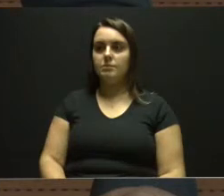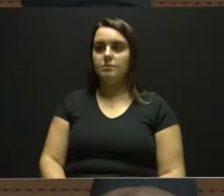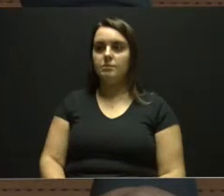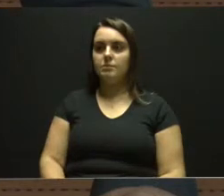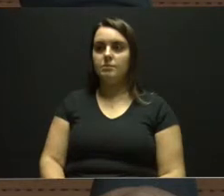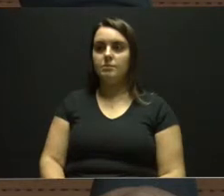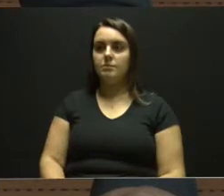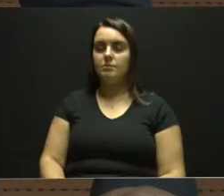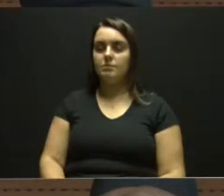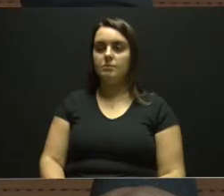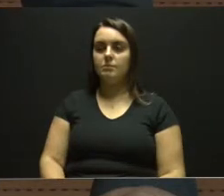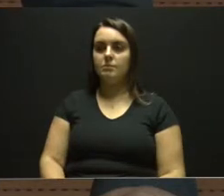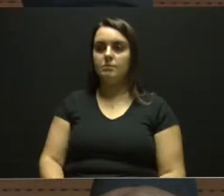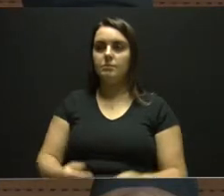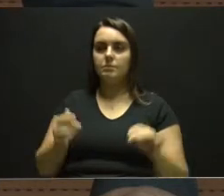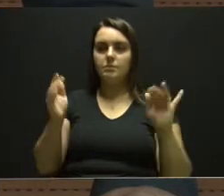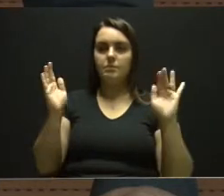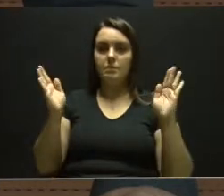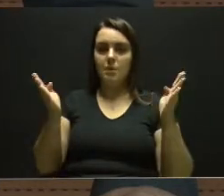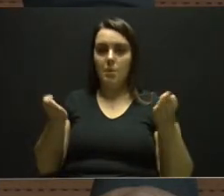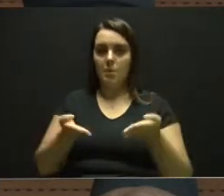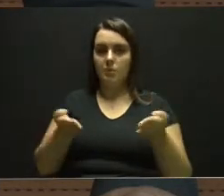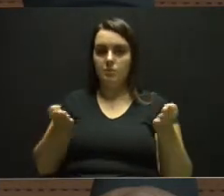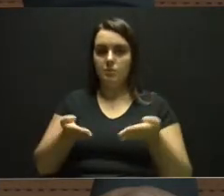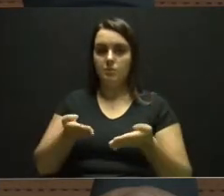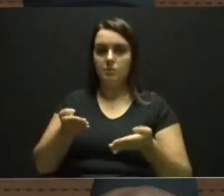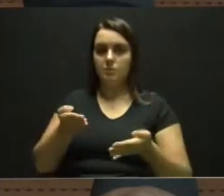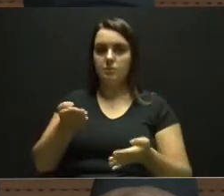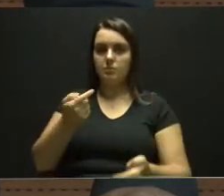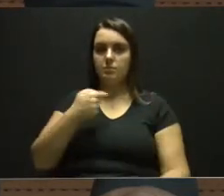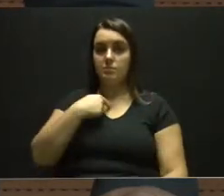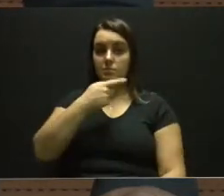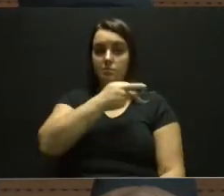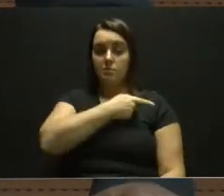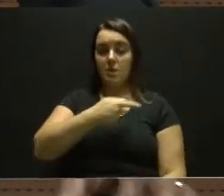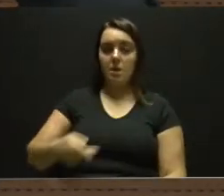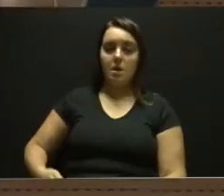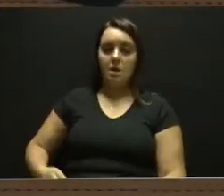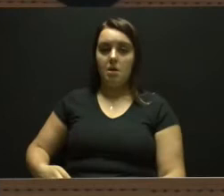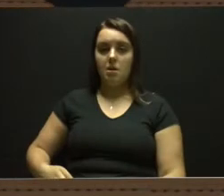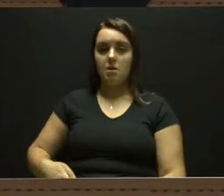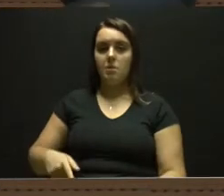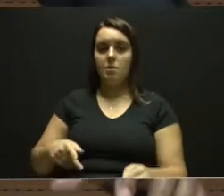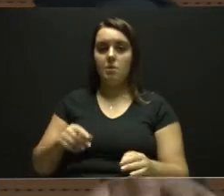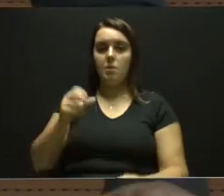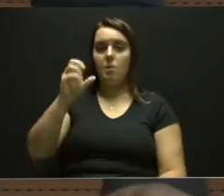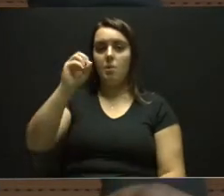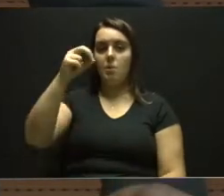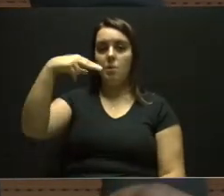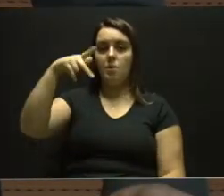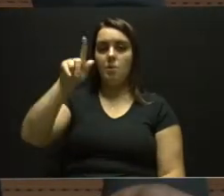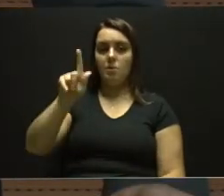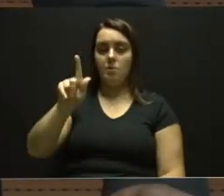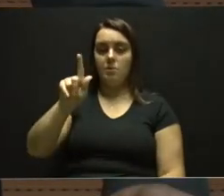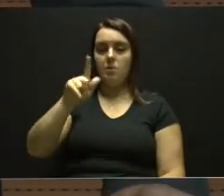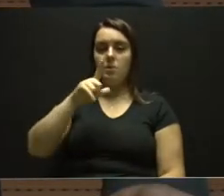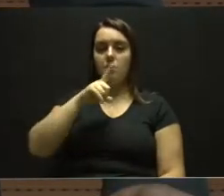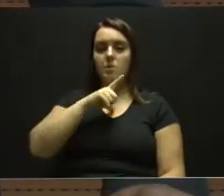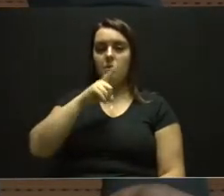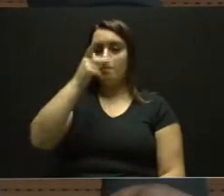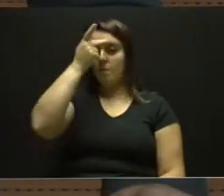hoje eu sou presidente de uma ong chamada alec por detrás dessa ong tem pessoas maravilhosas